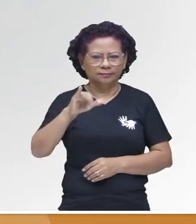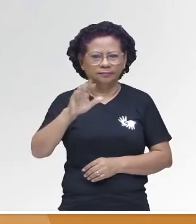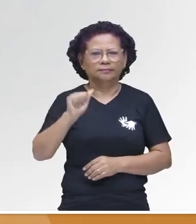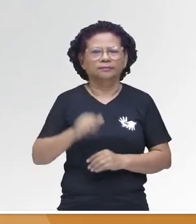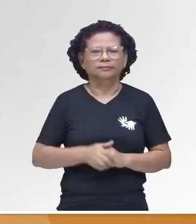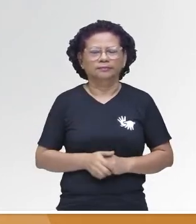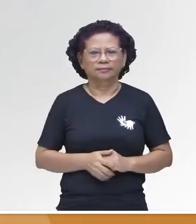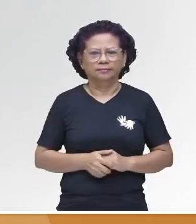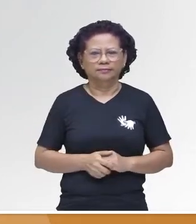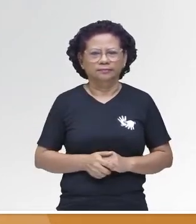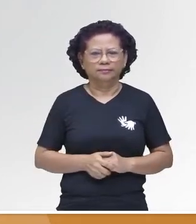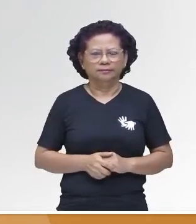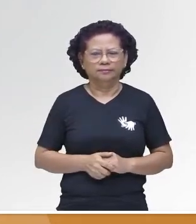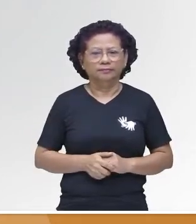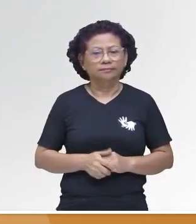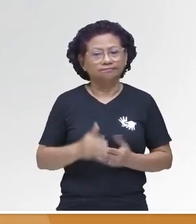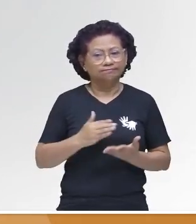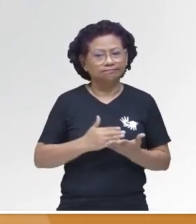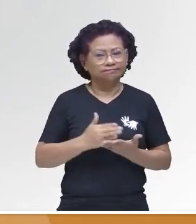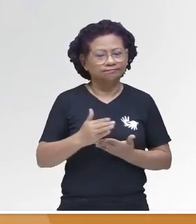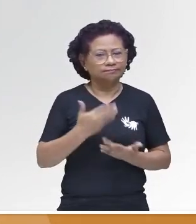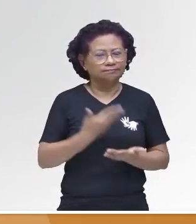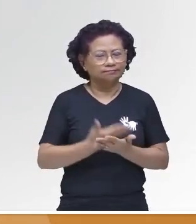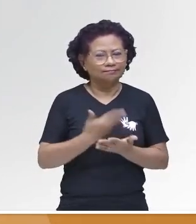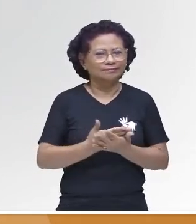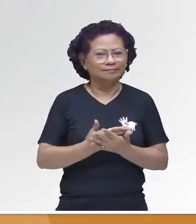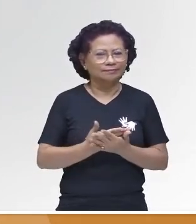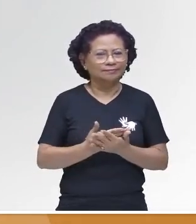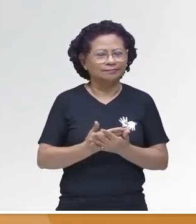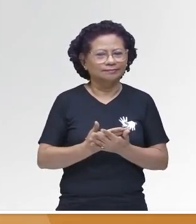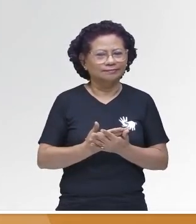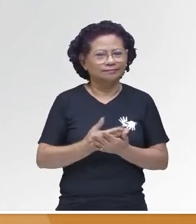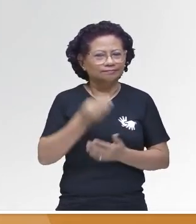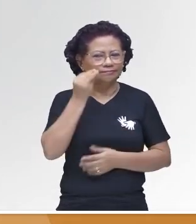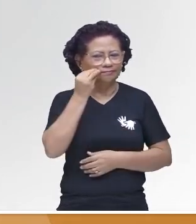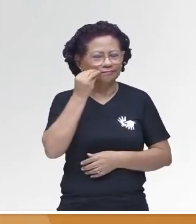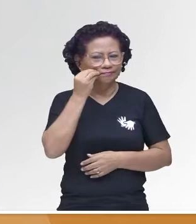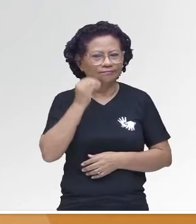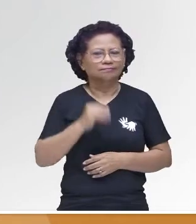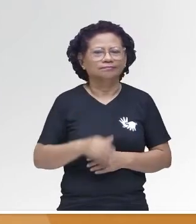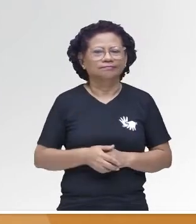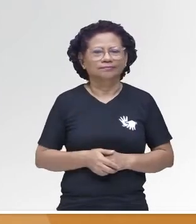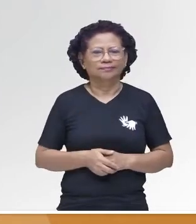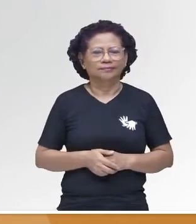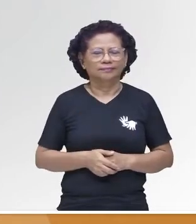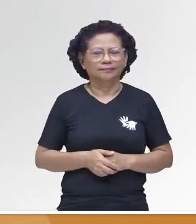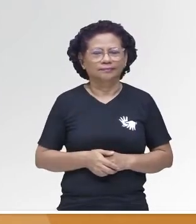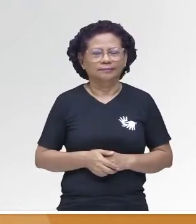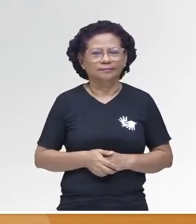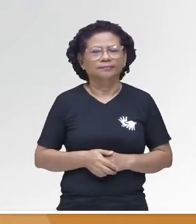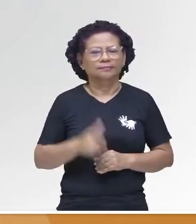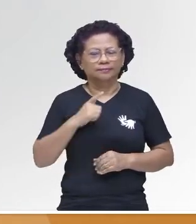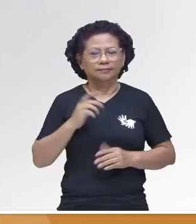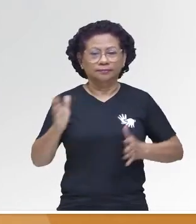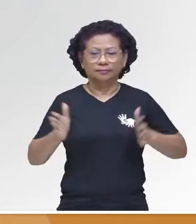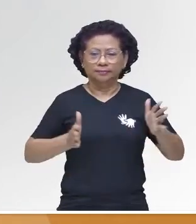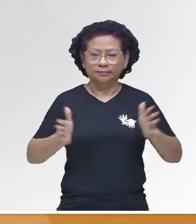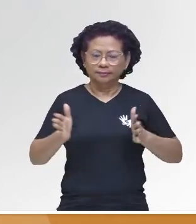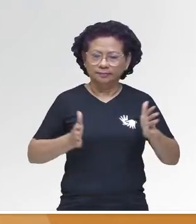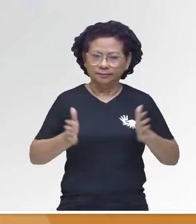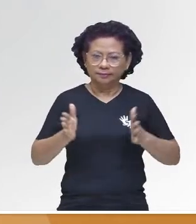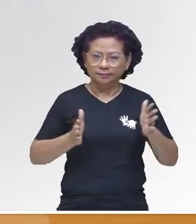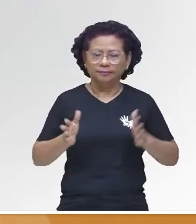Então vamos começar a nossa aula. Vamos à nossa primeira imagem aqui. Nós temos aí período